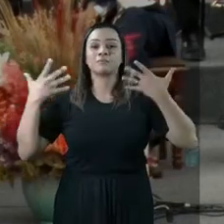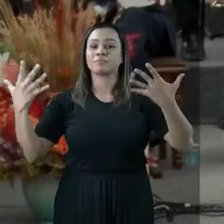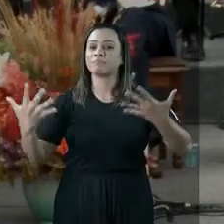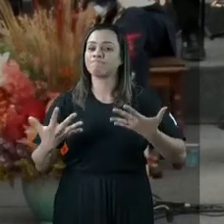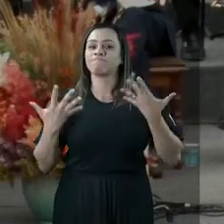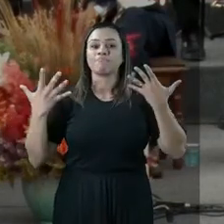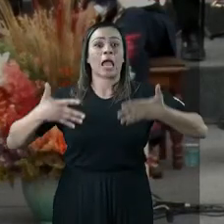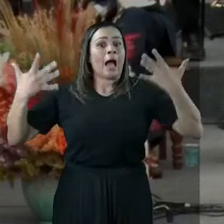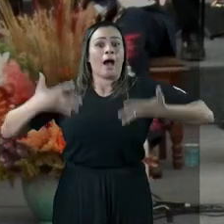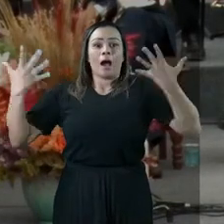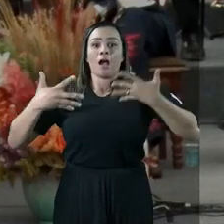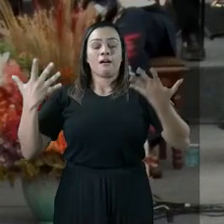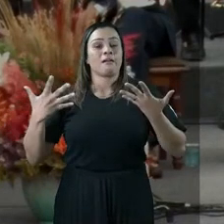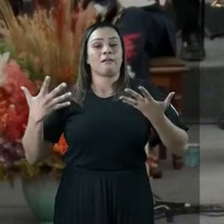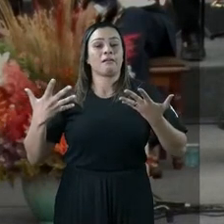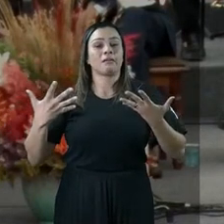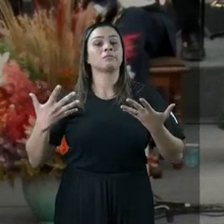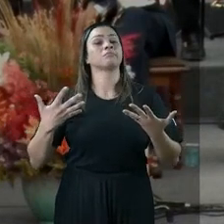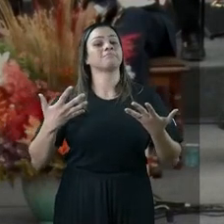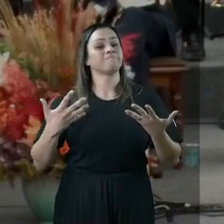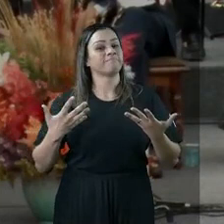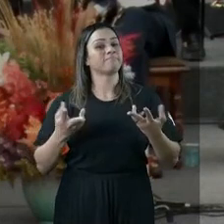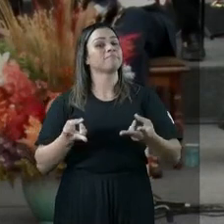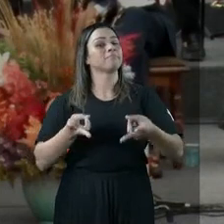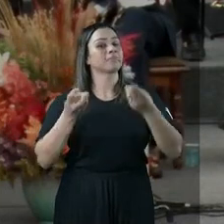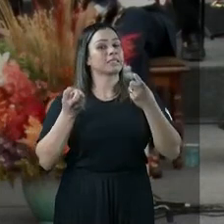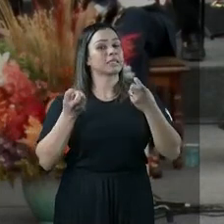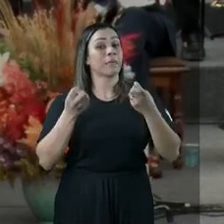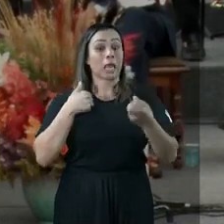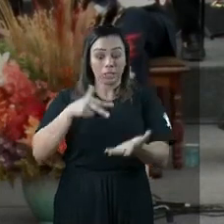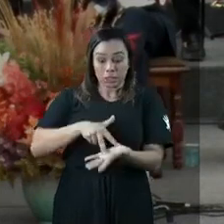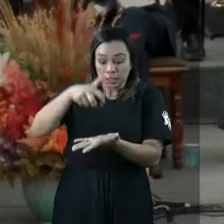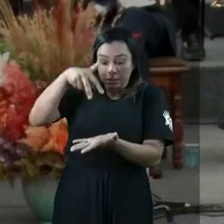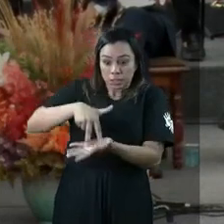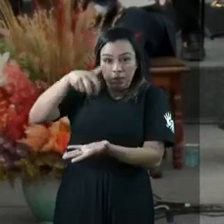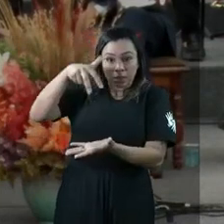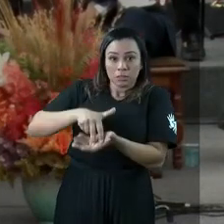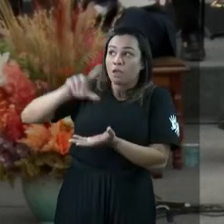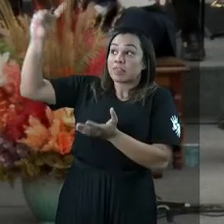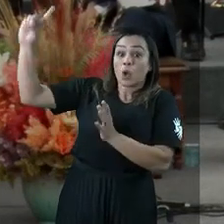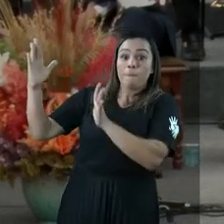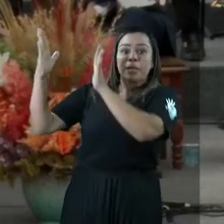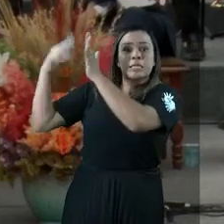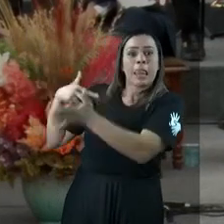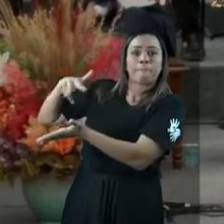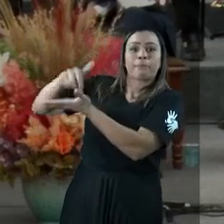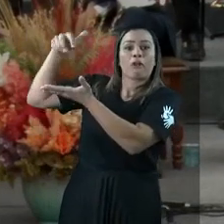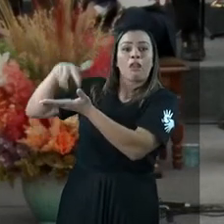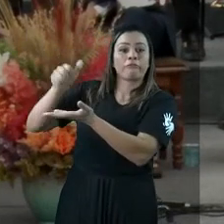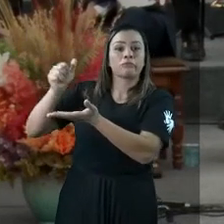forças. Perceba que a exegese nos diz que ele saltava diante do Senhor,